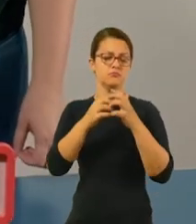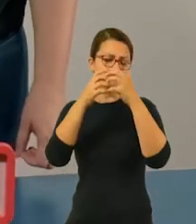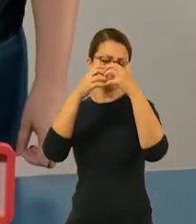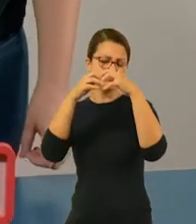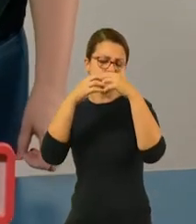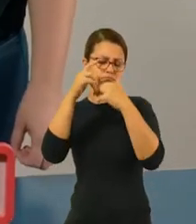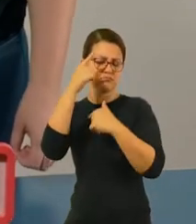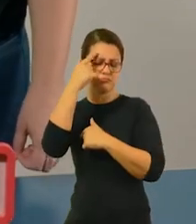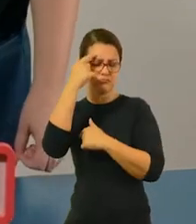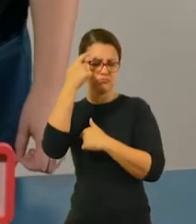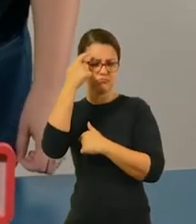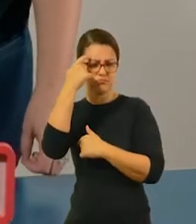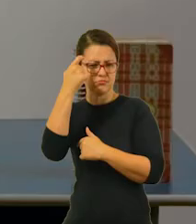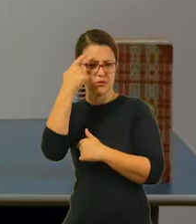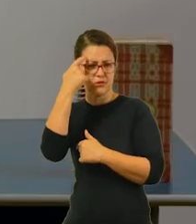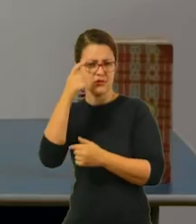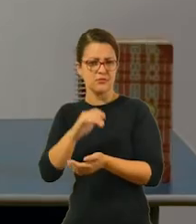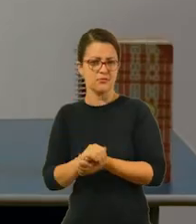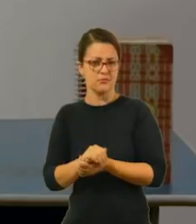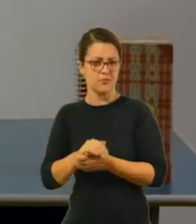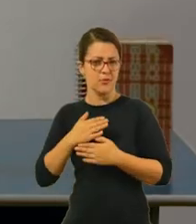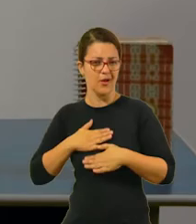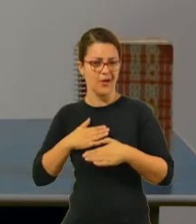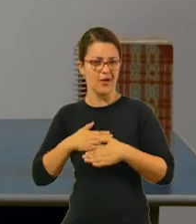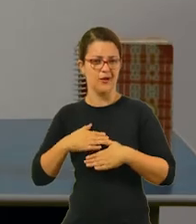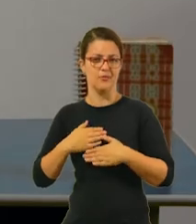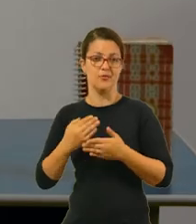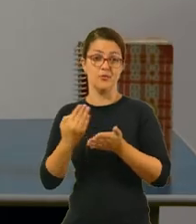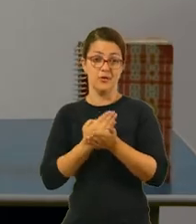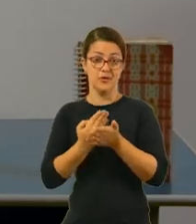com calma e faça no seu caderno, tá bom?